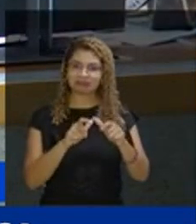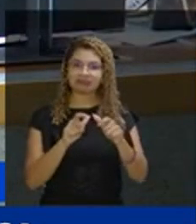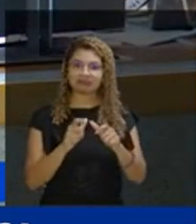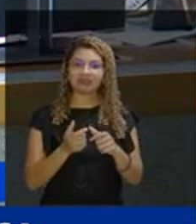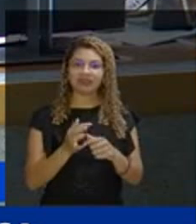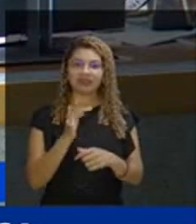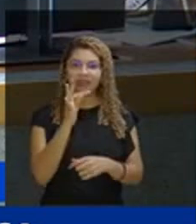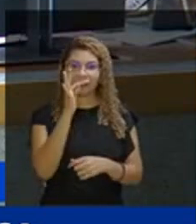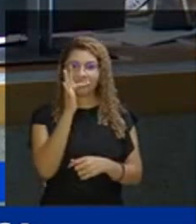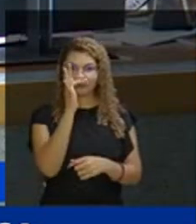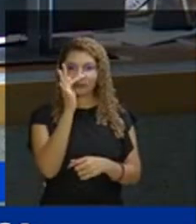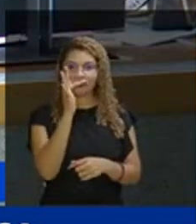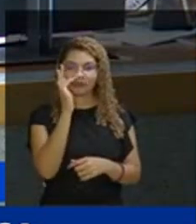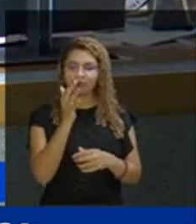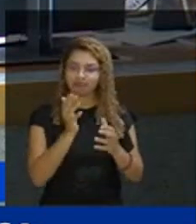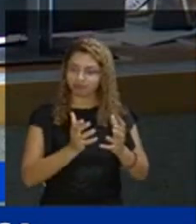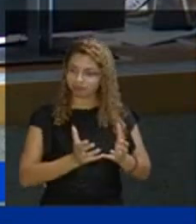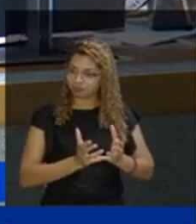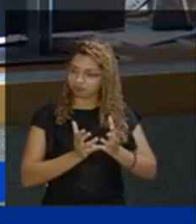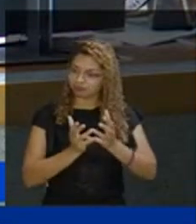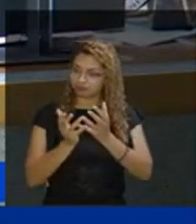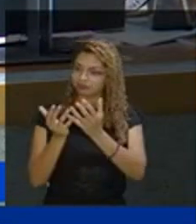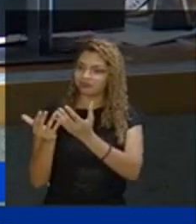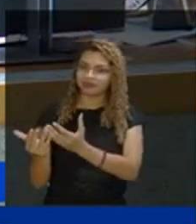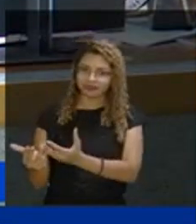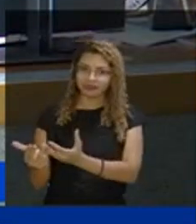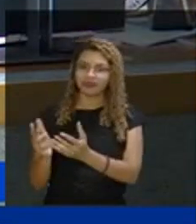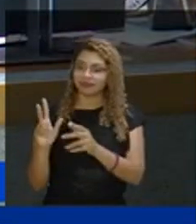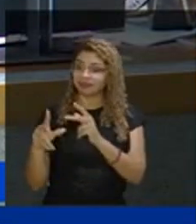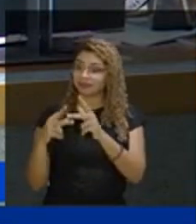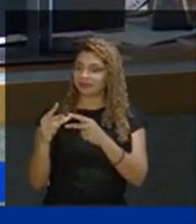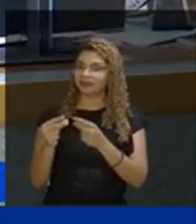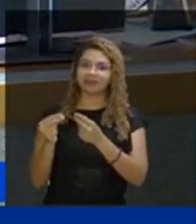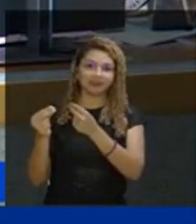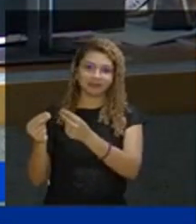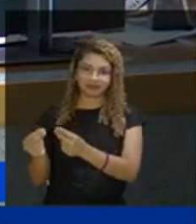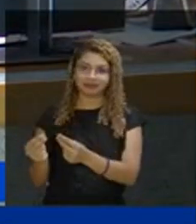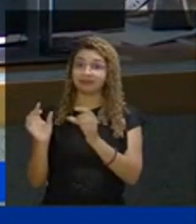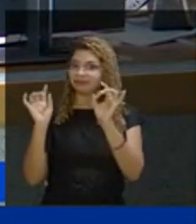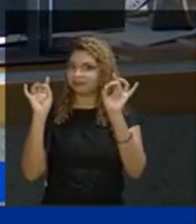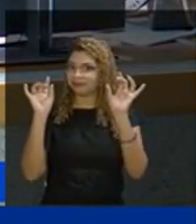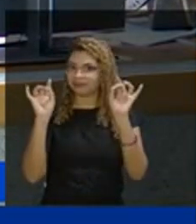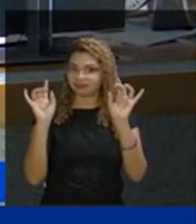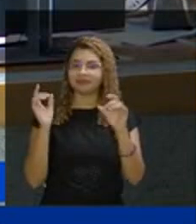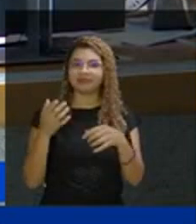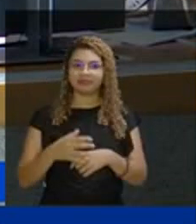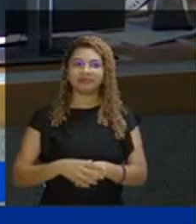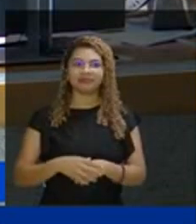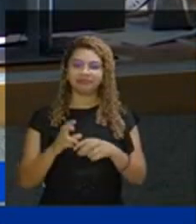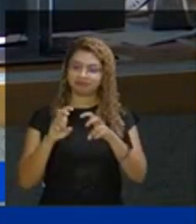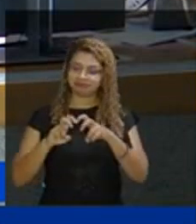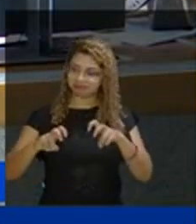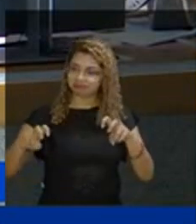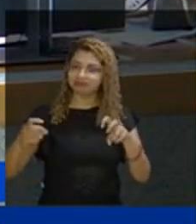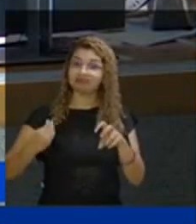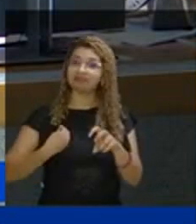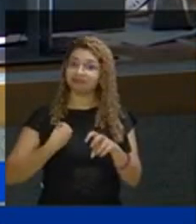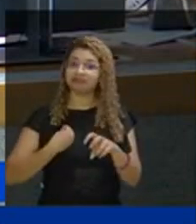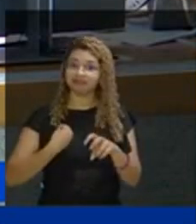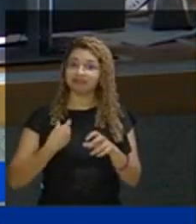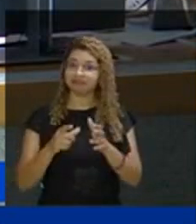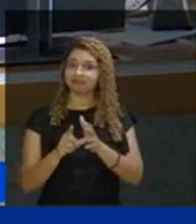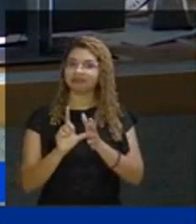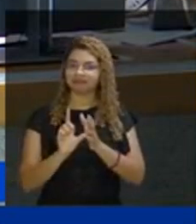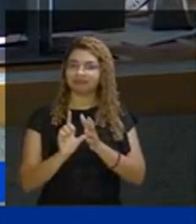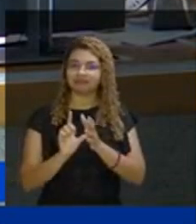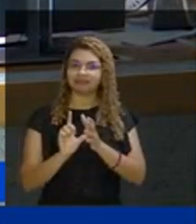de flores à doutora Paola. Foco nas juízas Paola Santos e na juíza que ainda Tina estavam Souza. Aqui no plenário. Então,